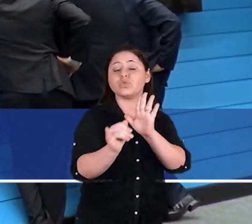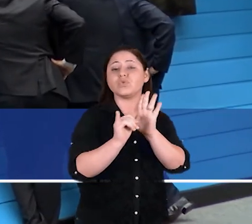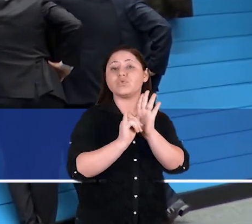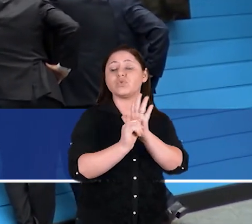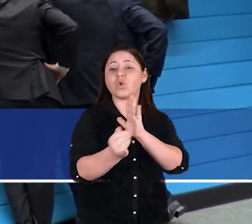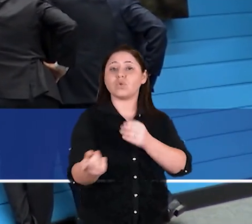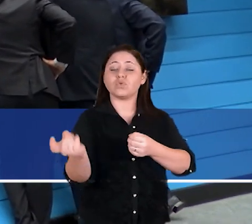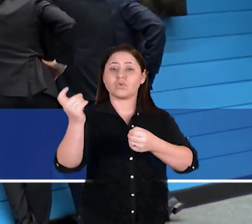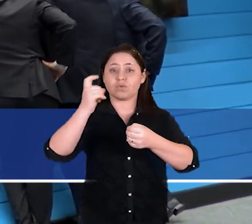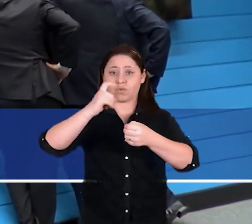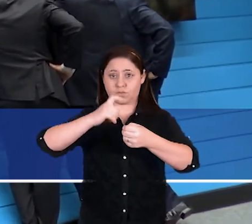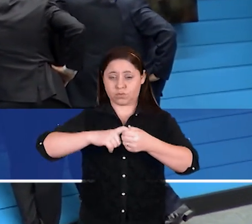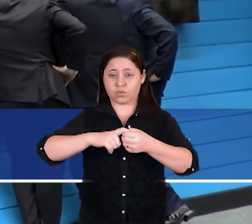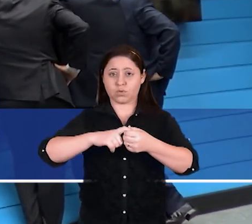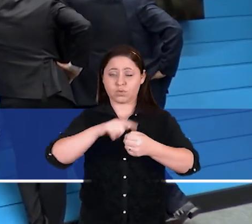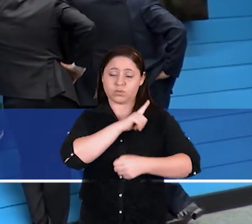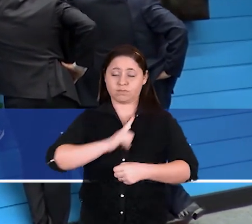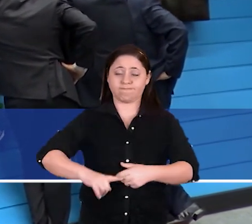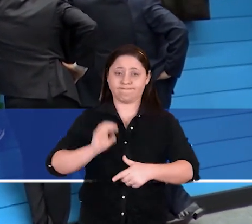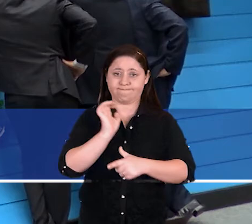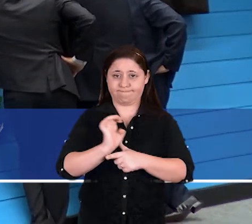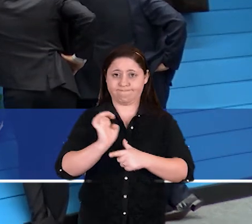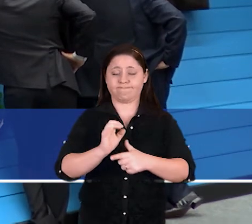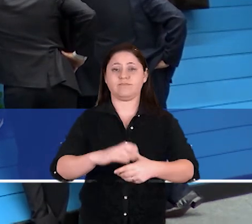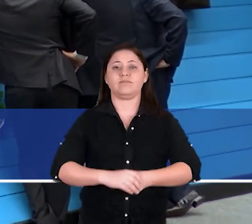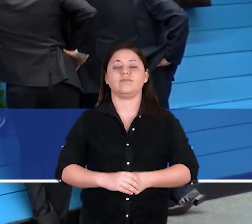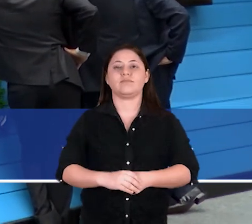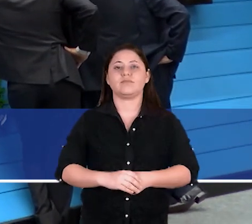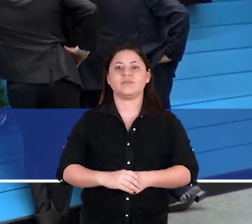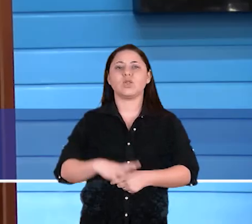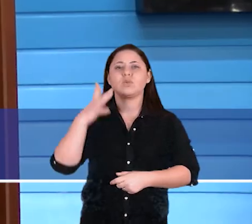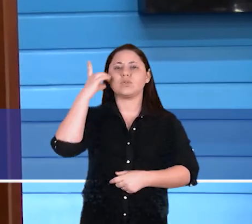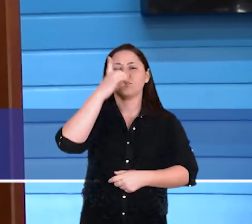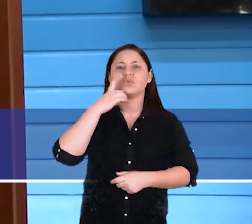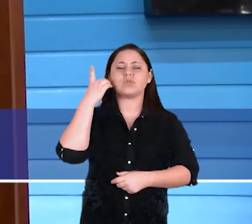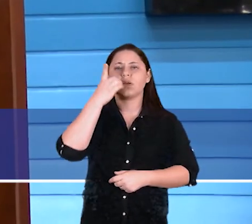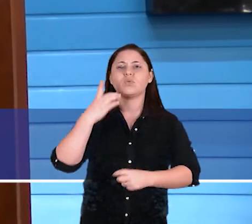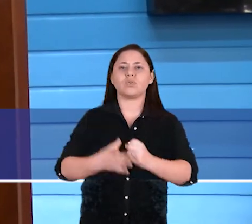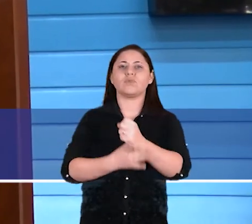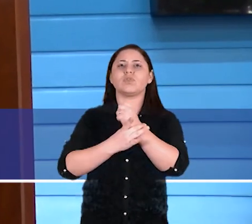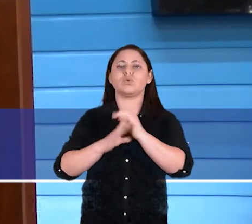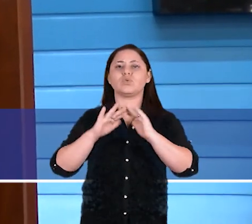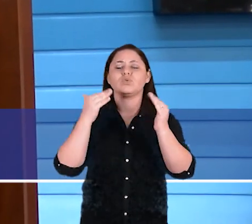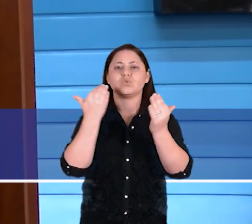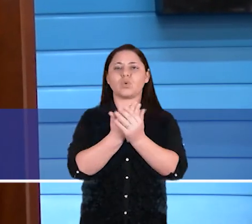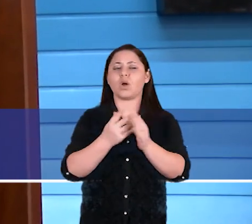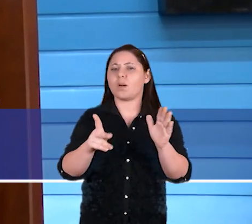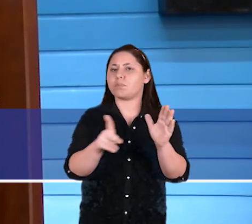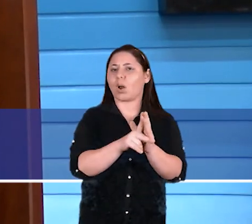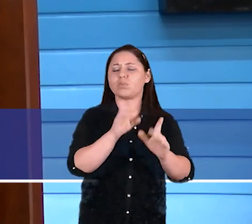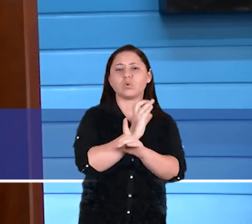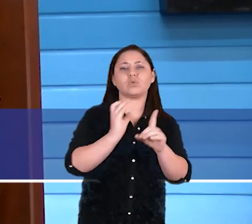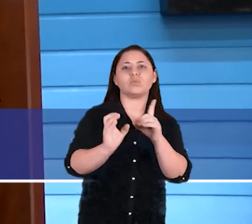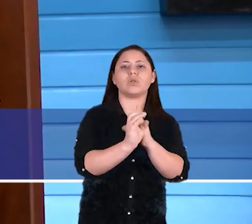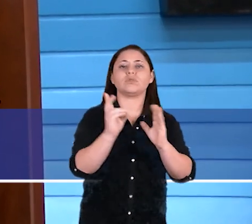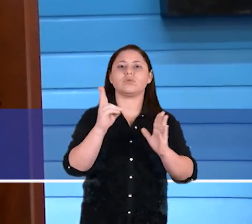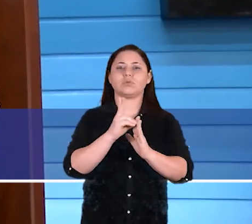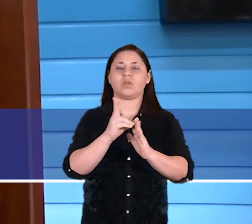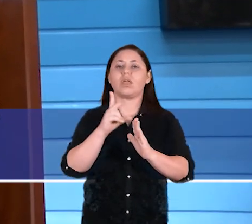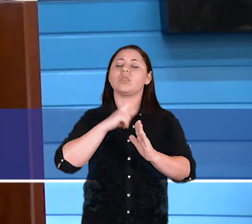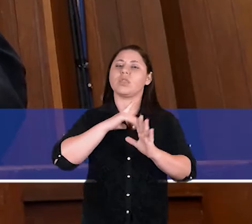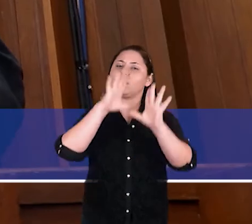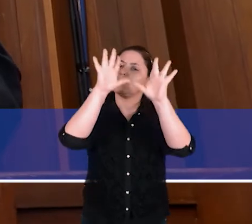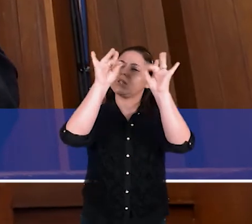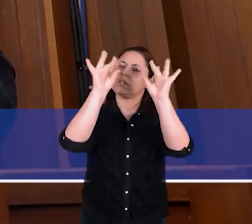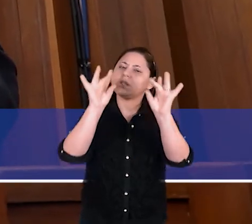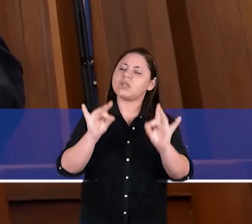próxima publicação de edital de contratação pelo governo do estado. O parlamentar defendeu que as escolas da comunidade